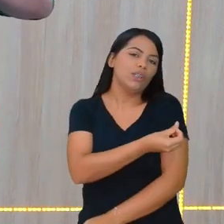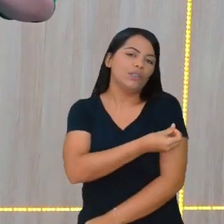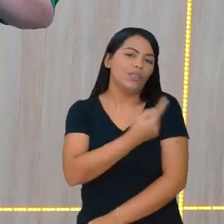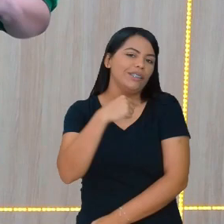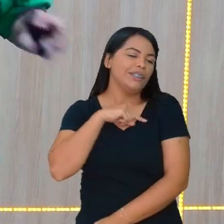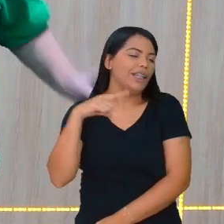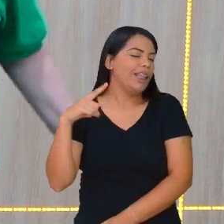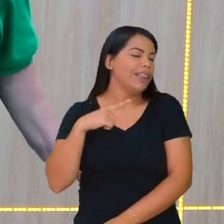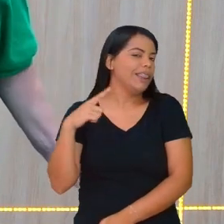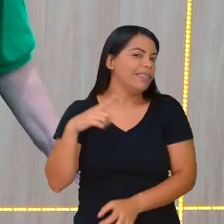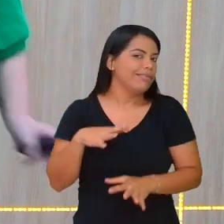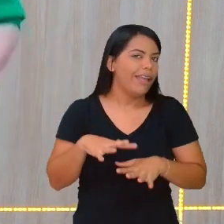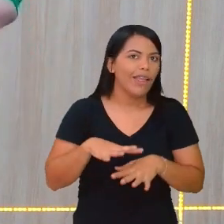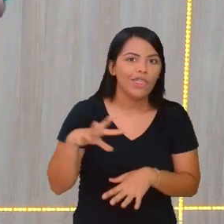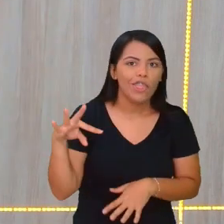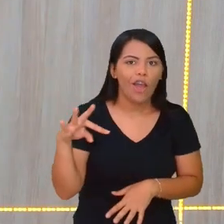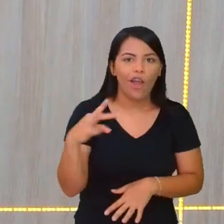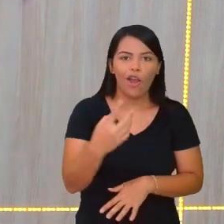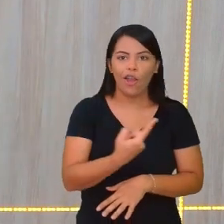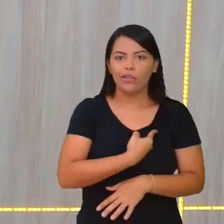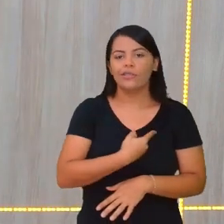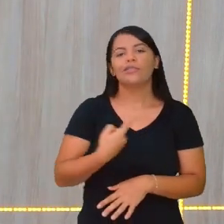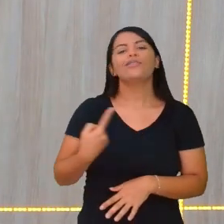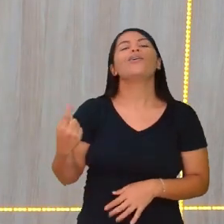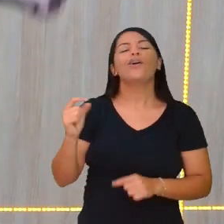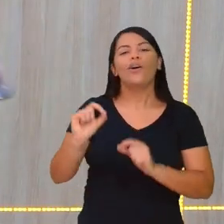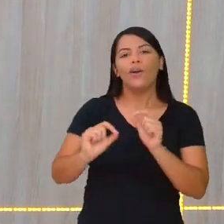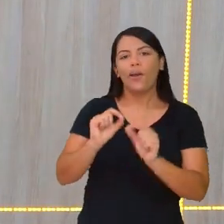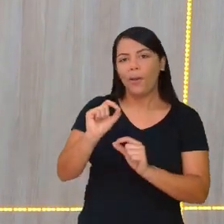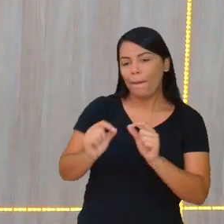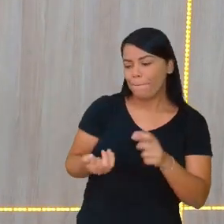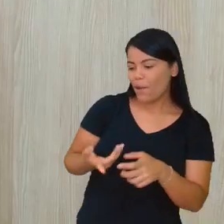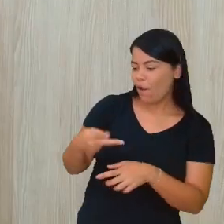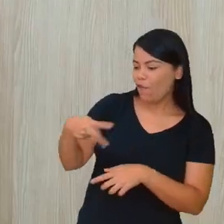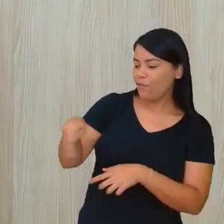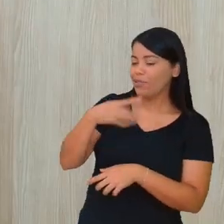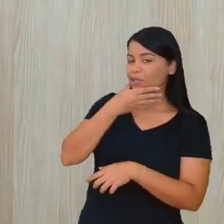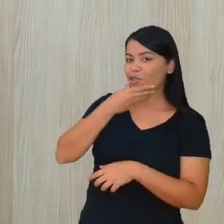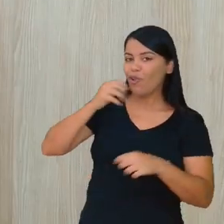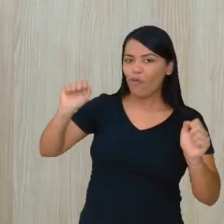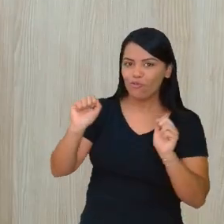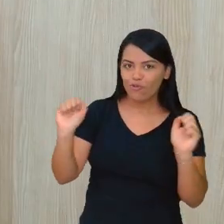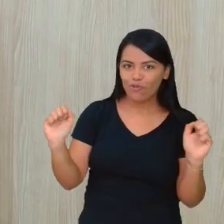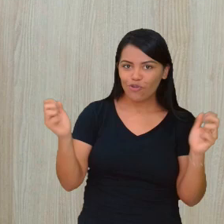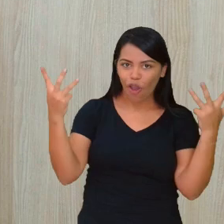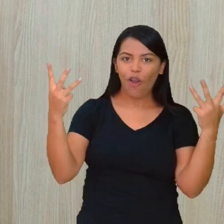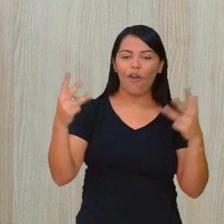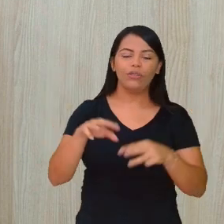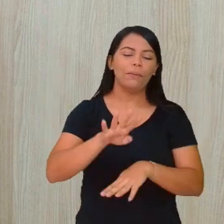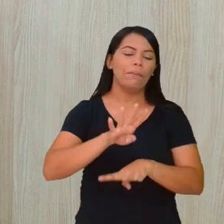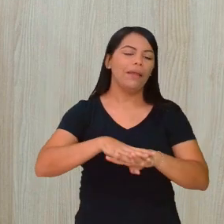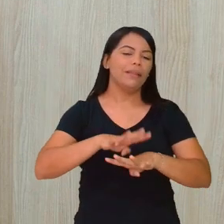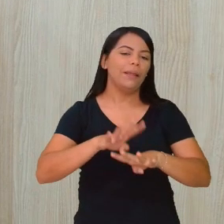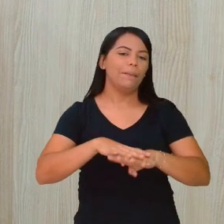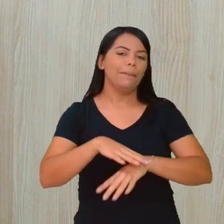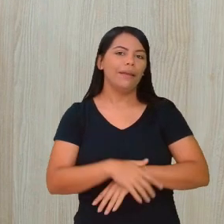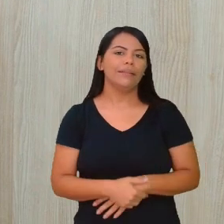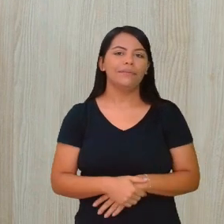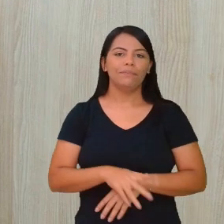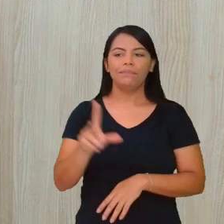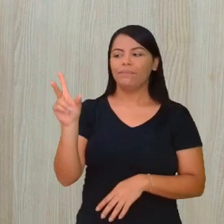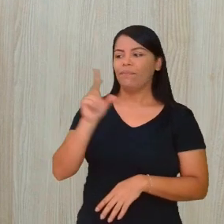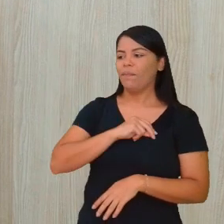nosso professor Show, professor de matemática Show. Bom dia! Professora Marta. Eita, falei então,